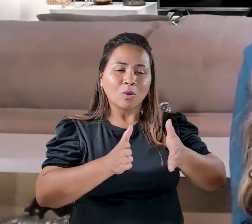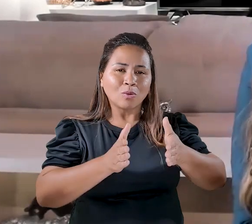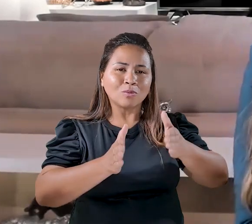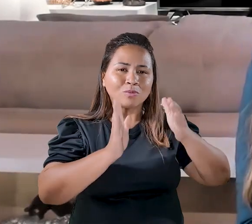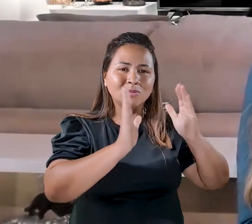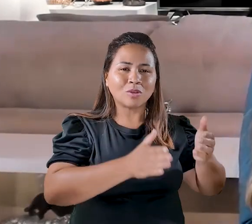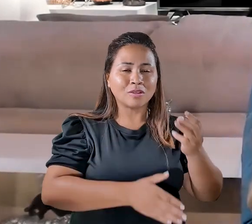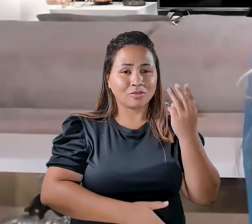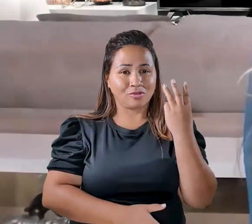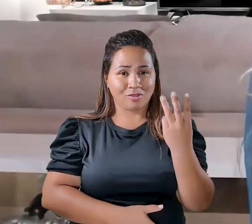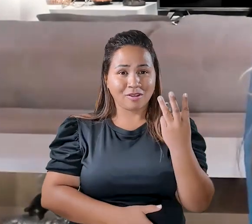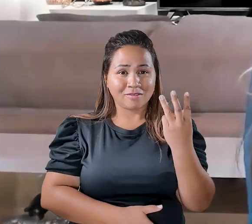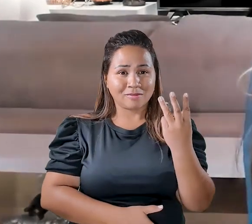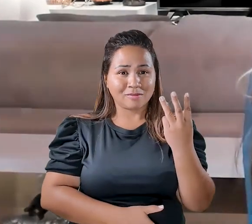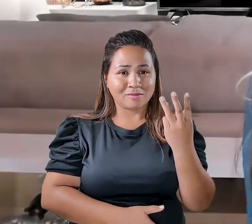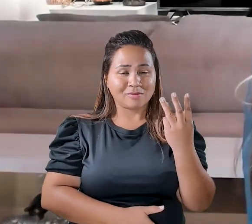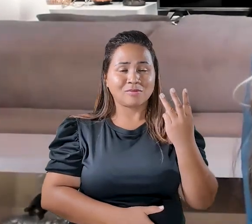lá.